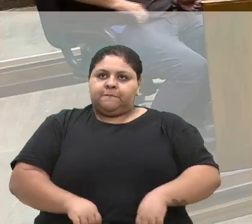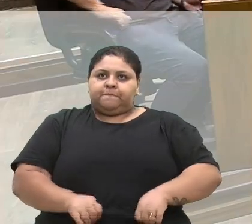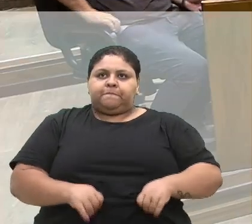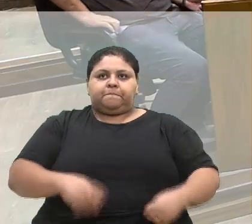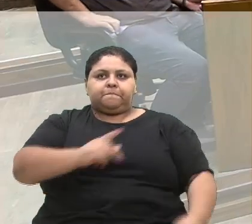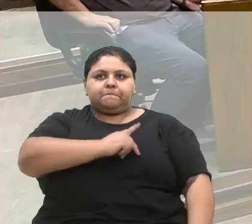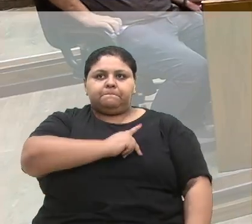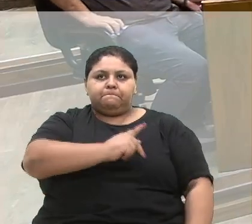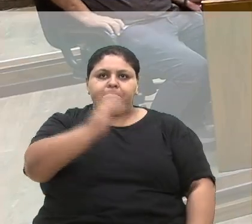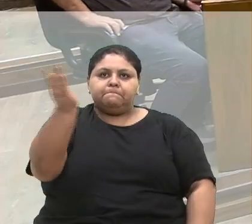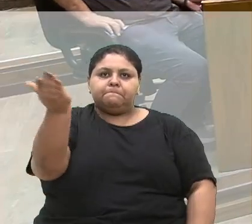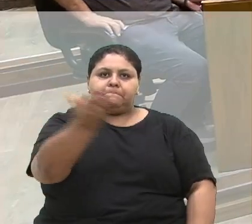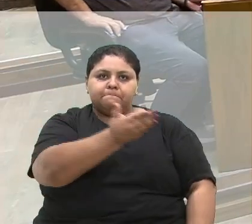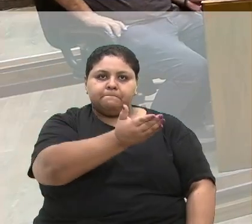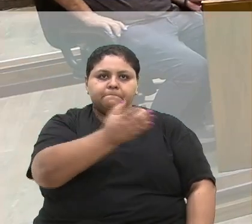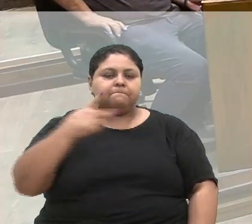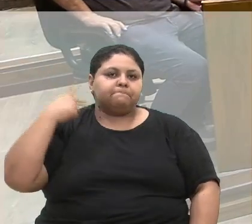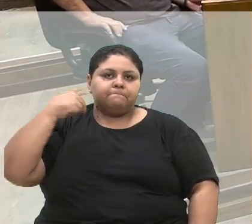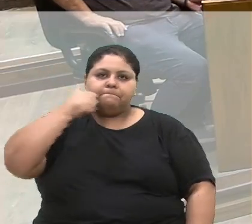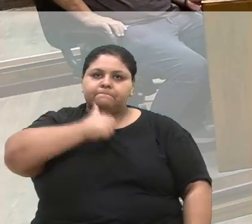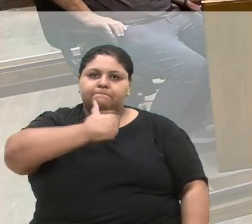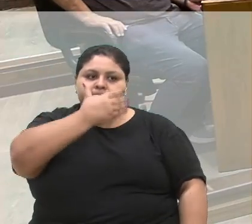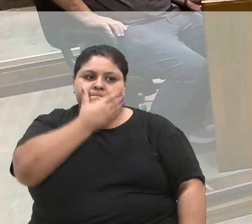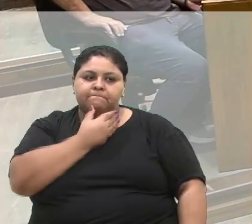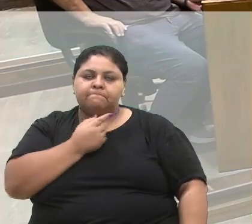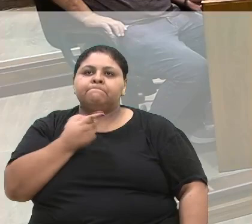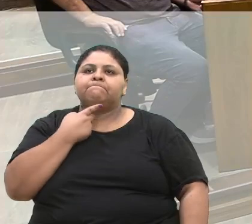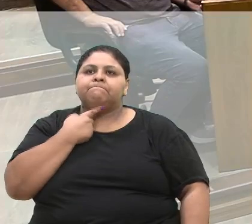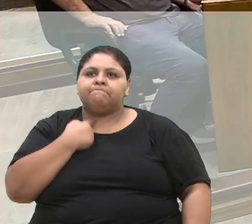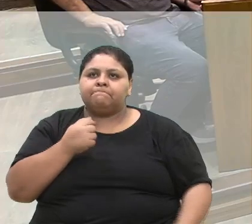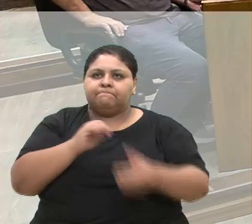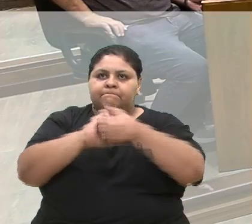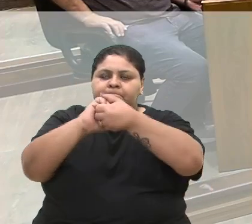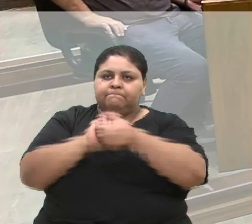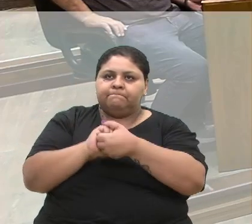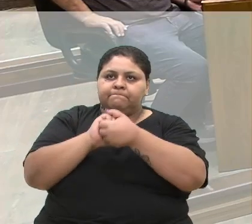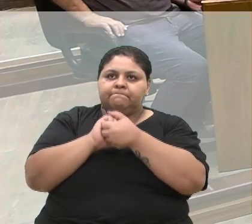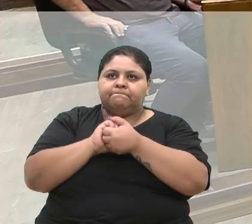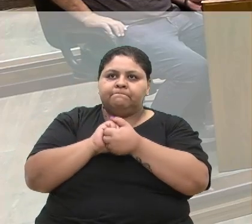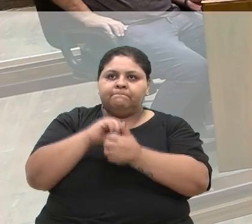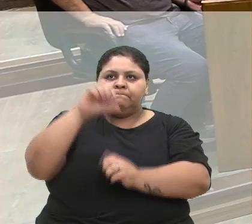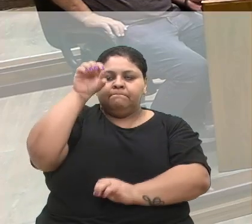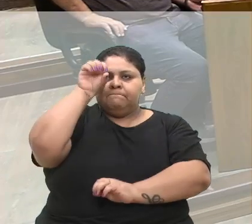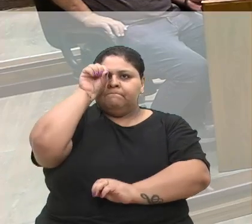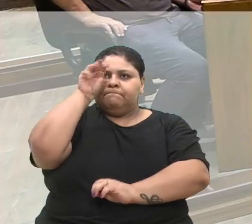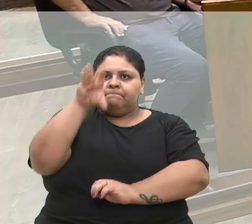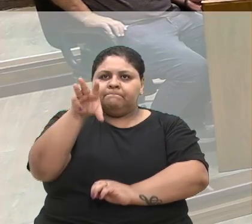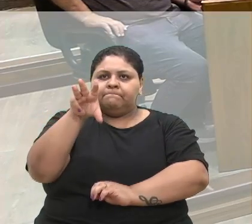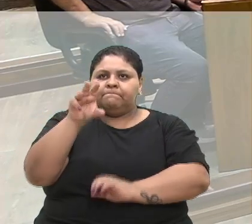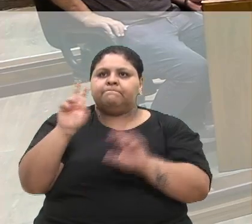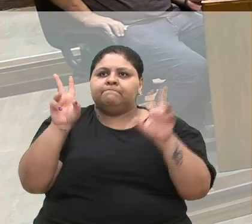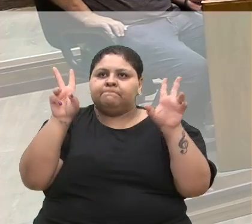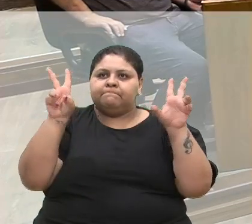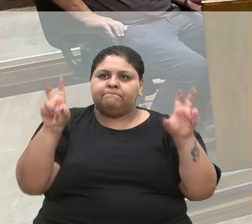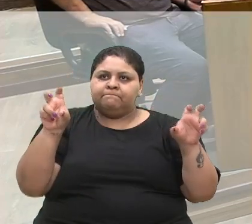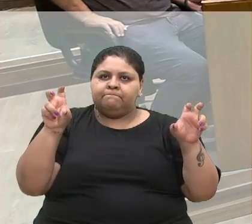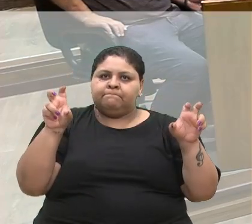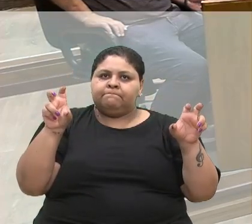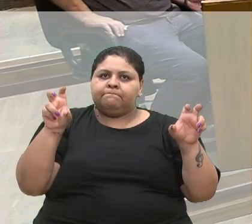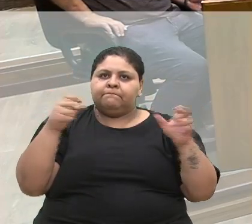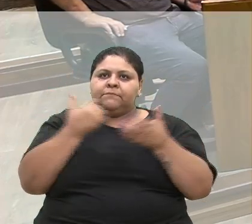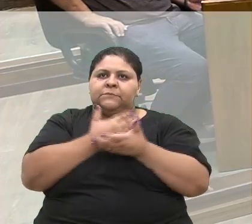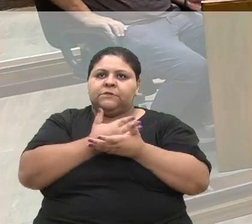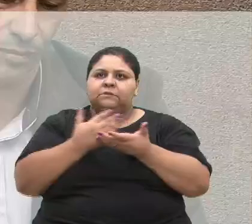Senhora presidente, colegas vereadores, gostaria de cumprimentar o colega Fiuza pelo assunto que